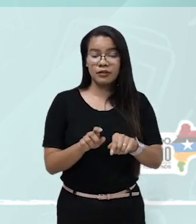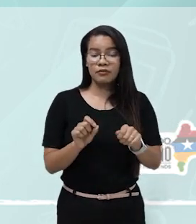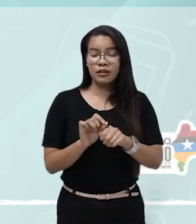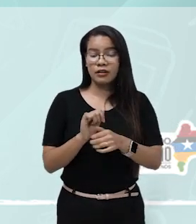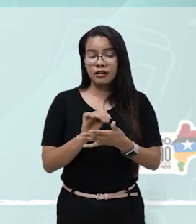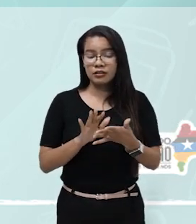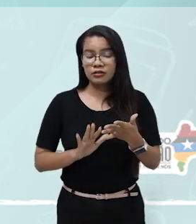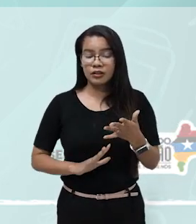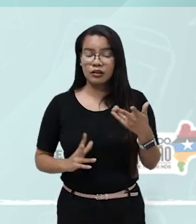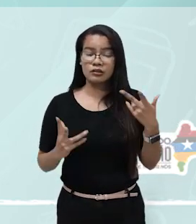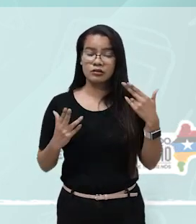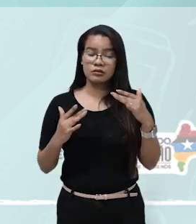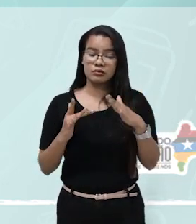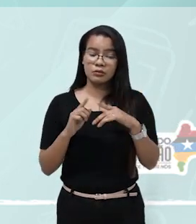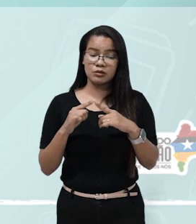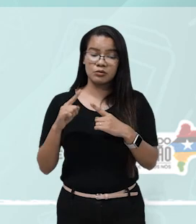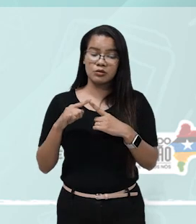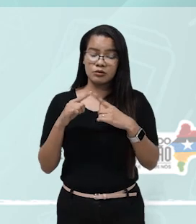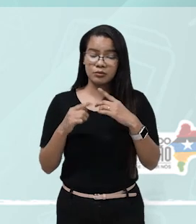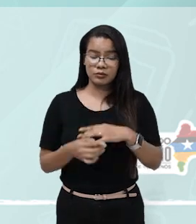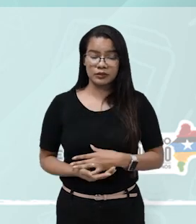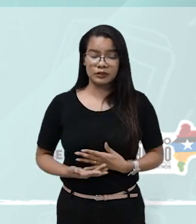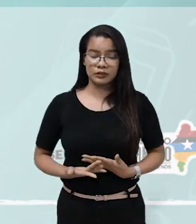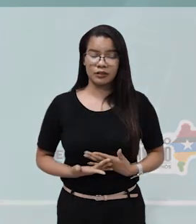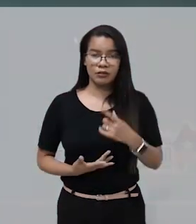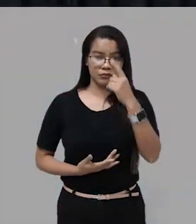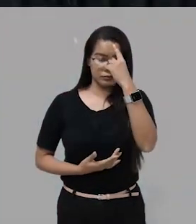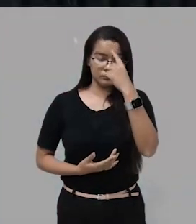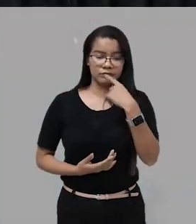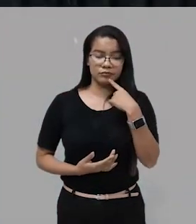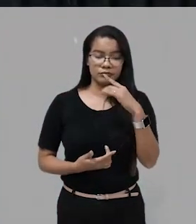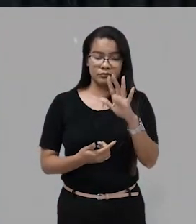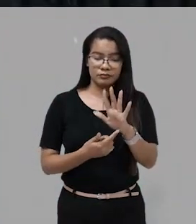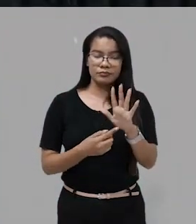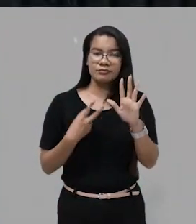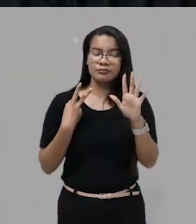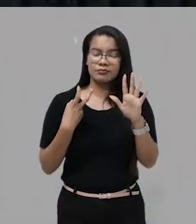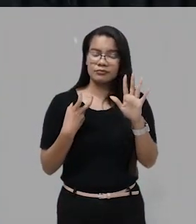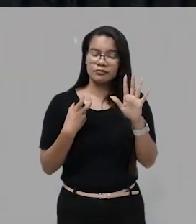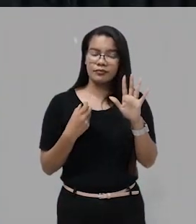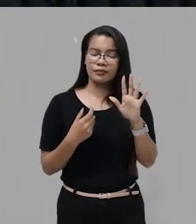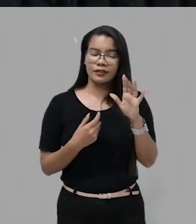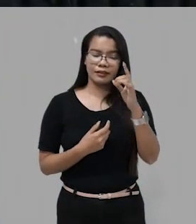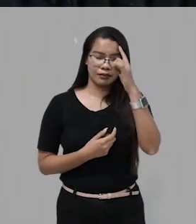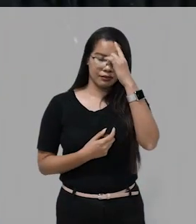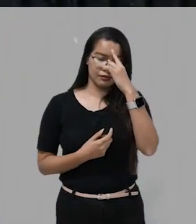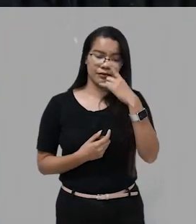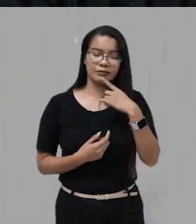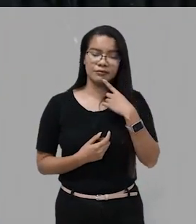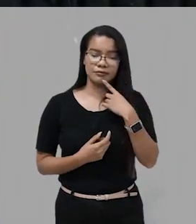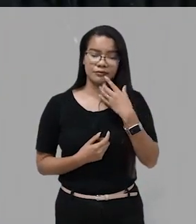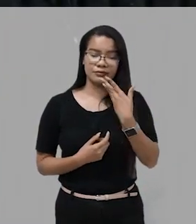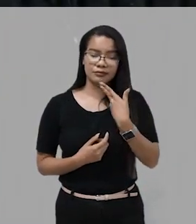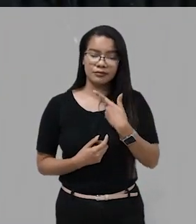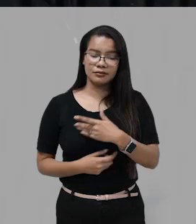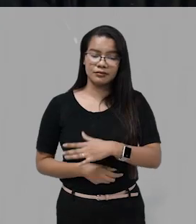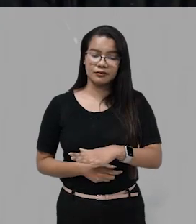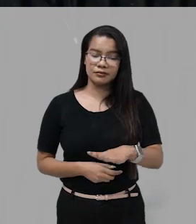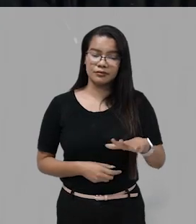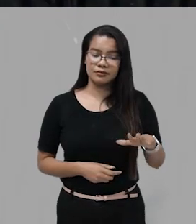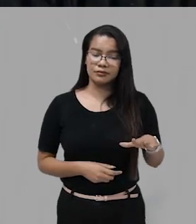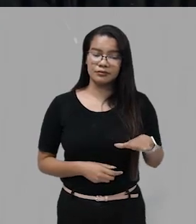outros exercícios do mesmo tipo. Tá aqui, galerinha. Coloquei aqui para vocês uma imagem. Uma